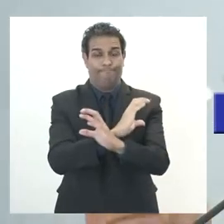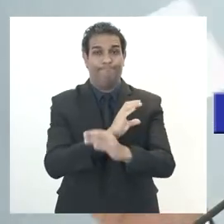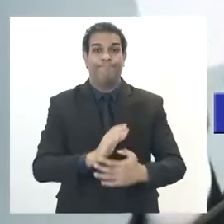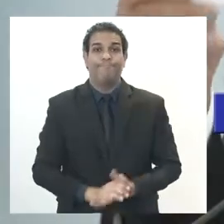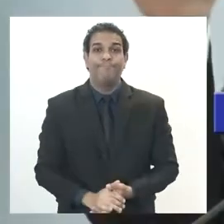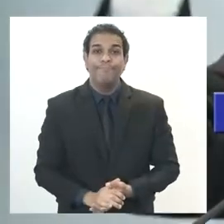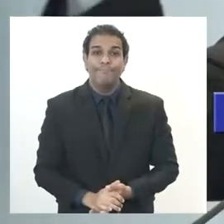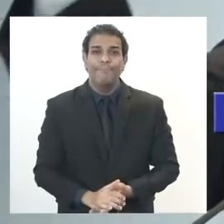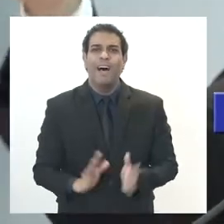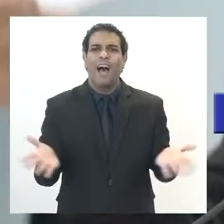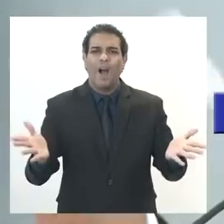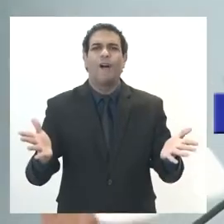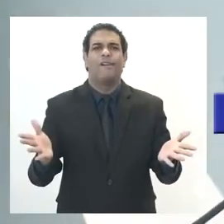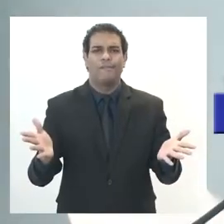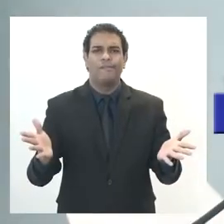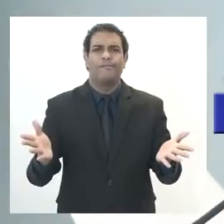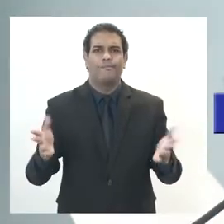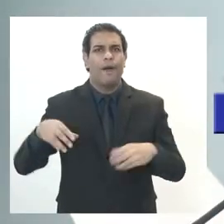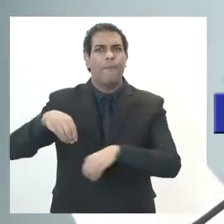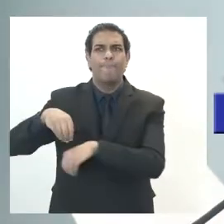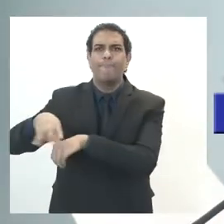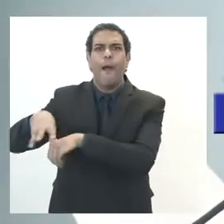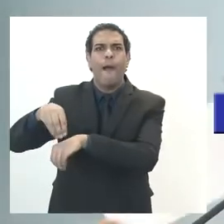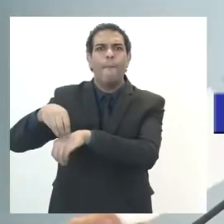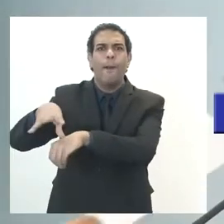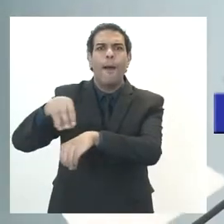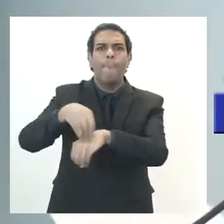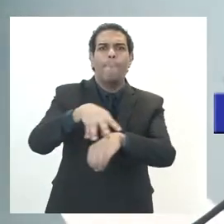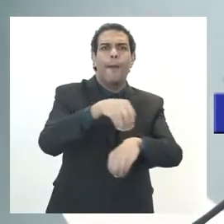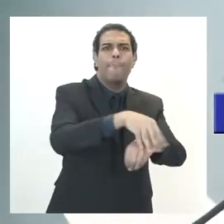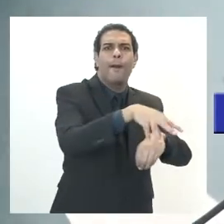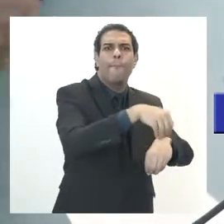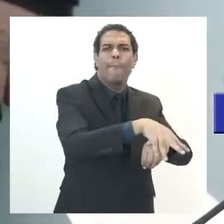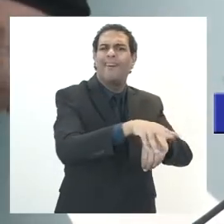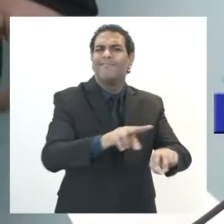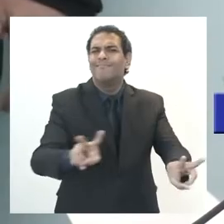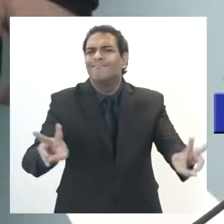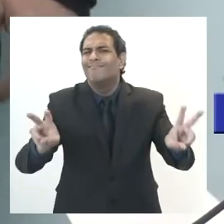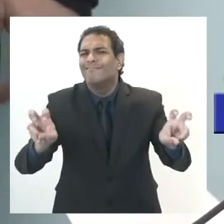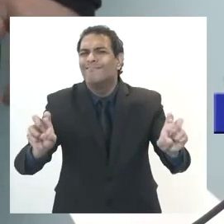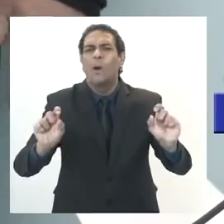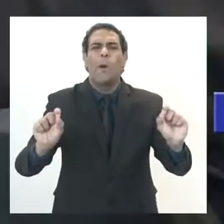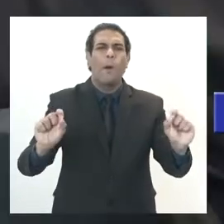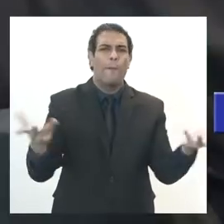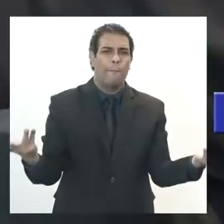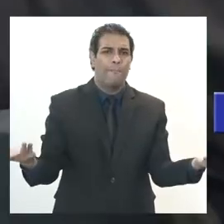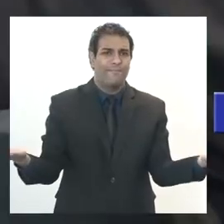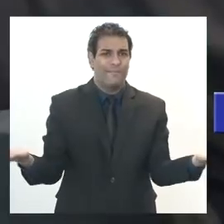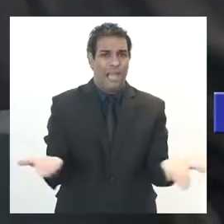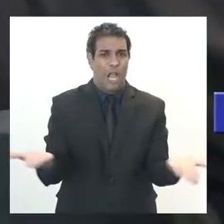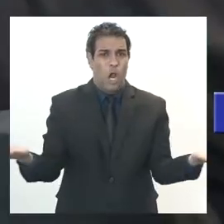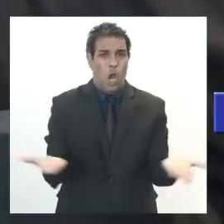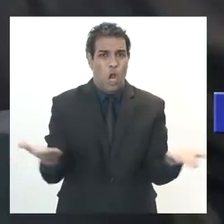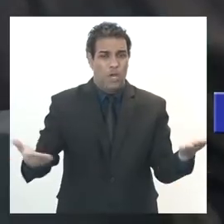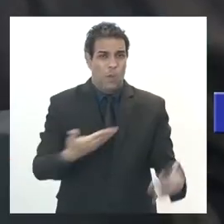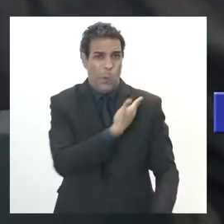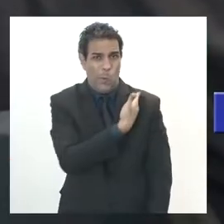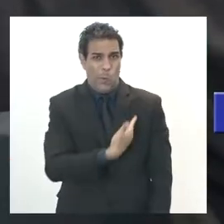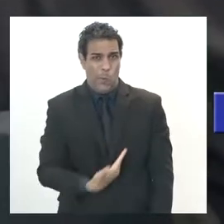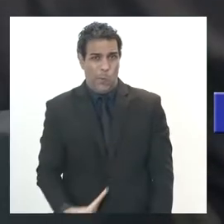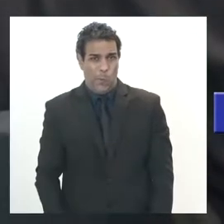que circula em todos os meios a informação de que o atual governo